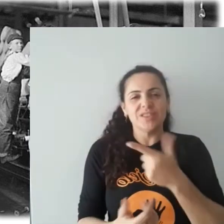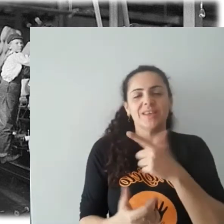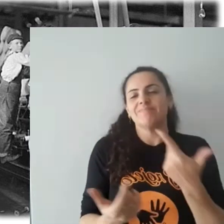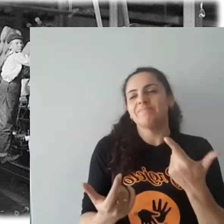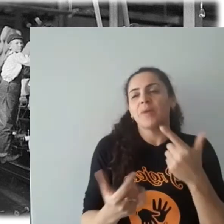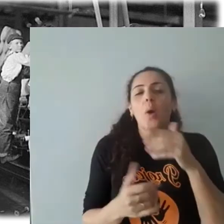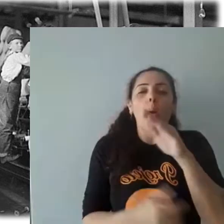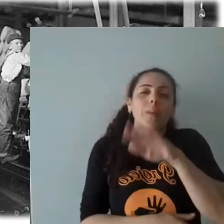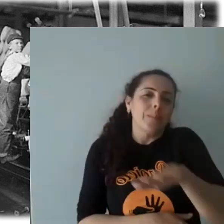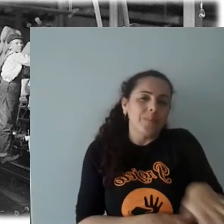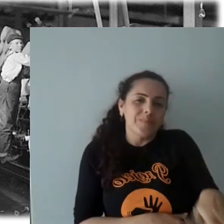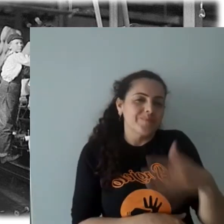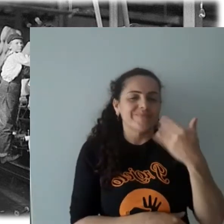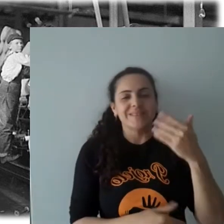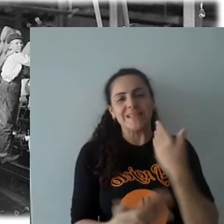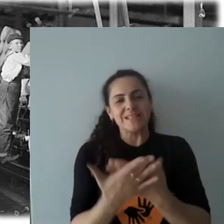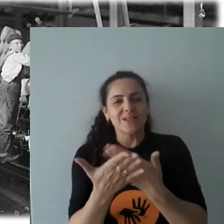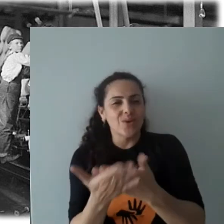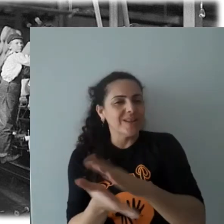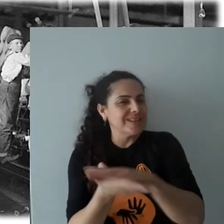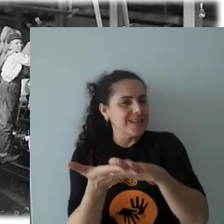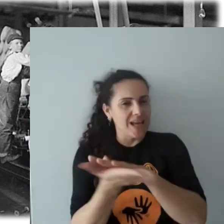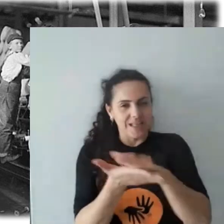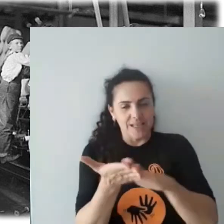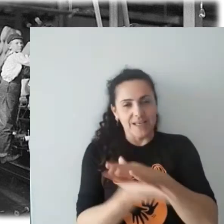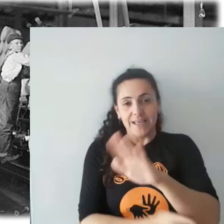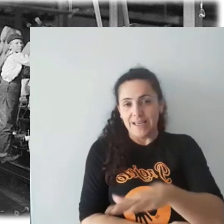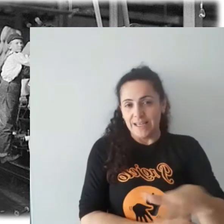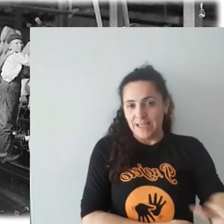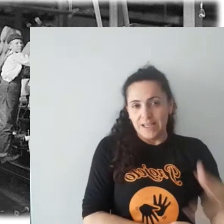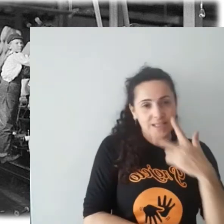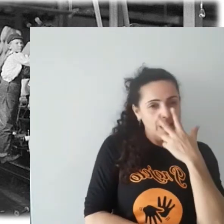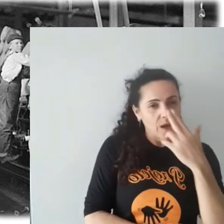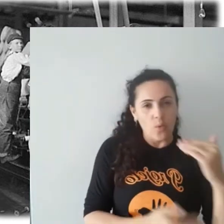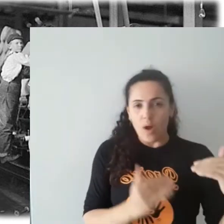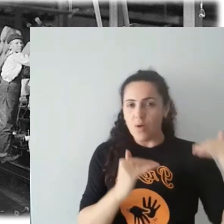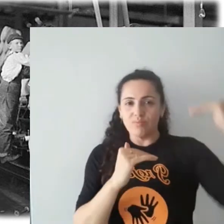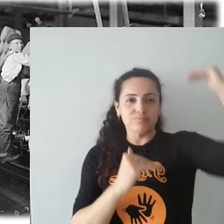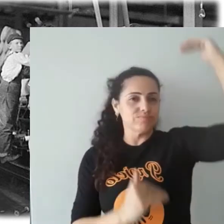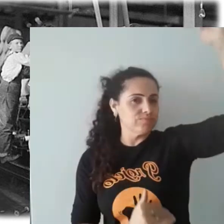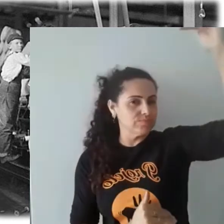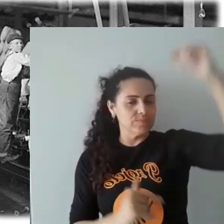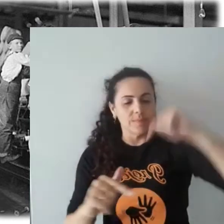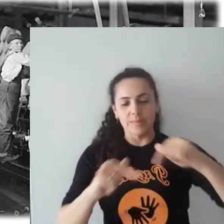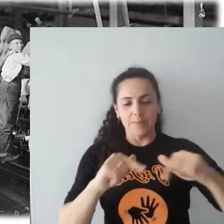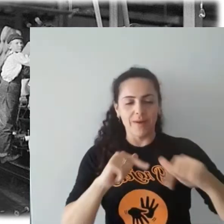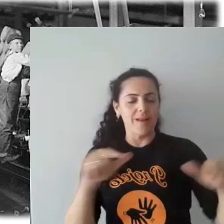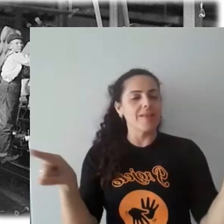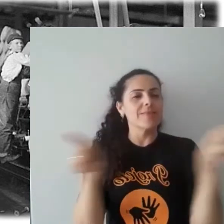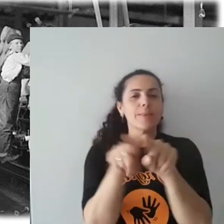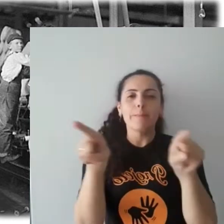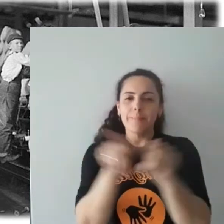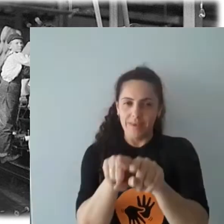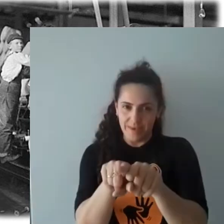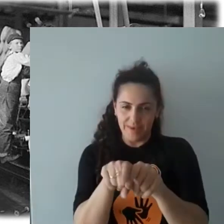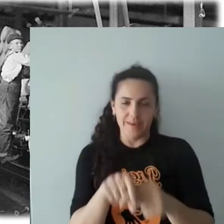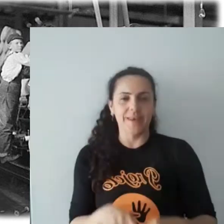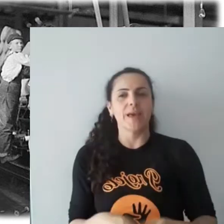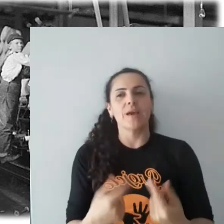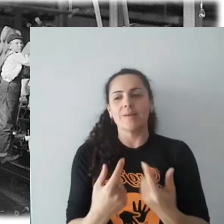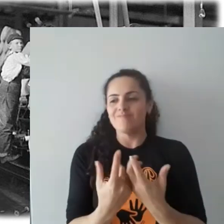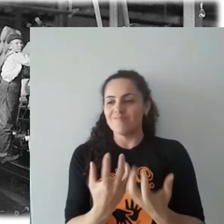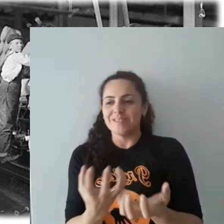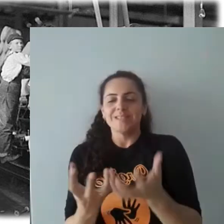Para a sociedade. Então, ela trabalhava como outras pessoas, ela era explorada como outras pessoas e se precisasse era até retirada